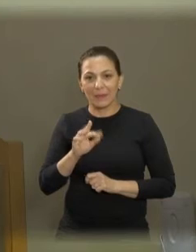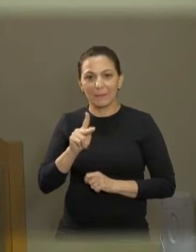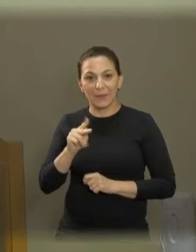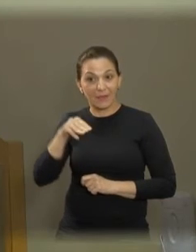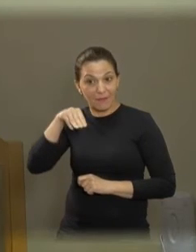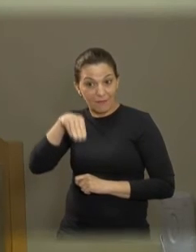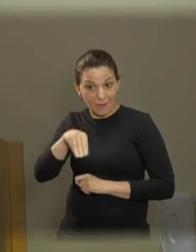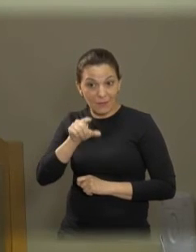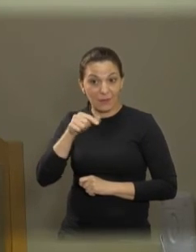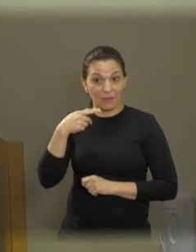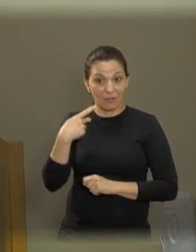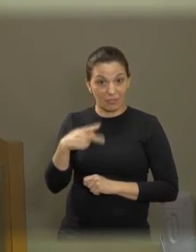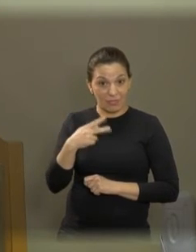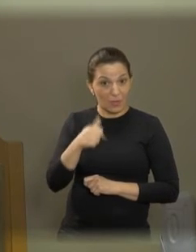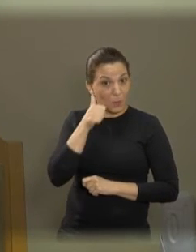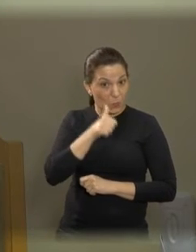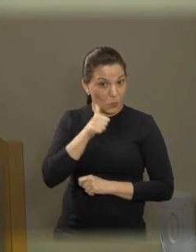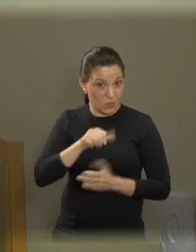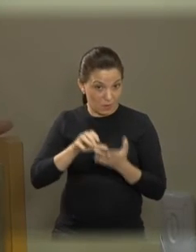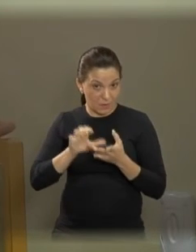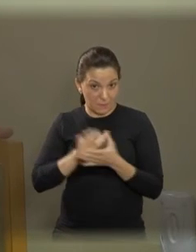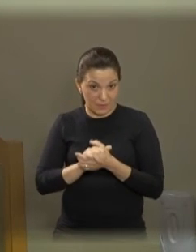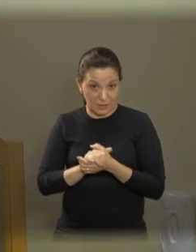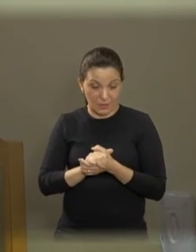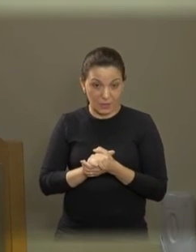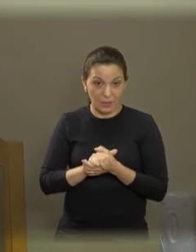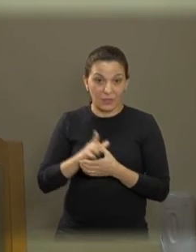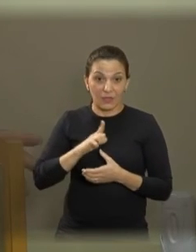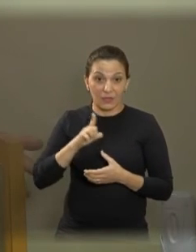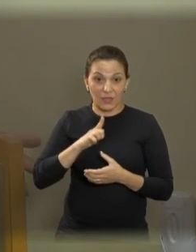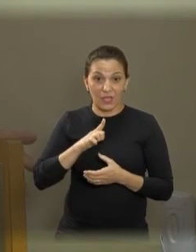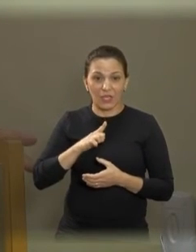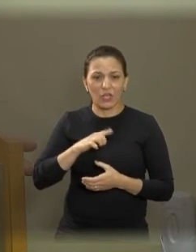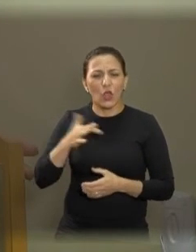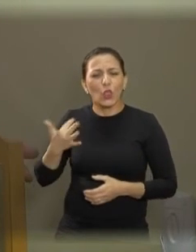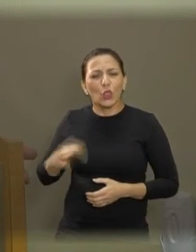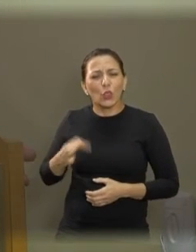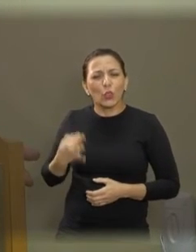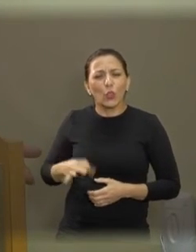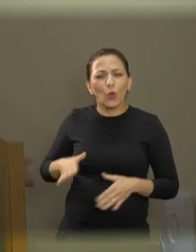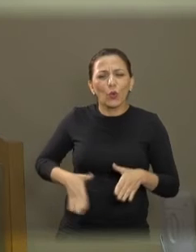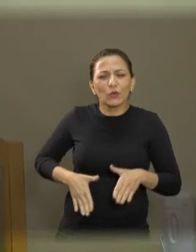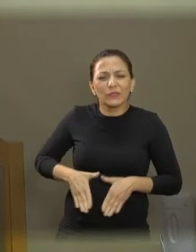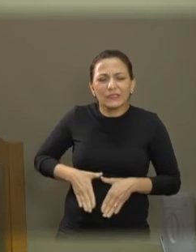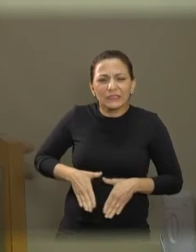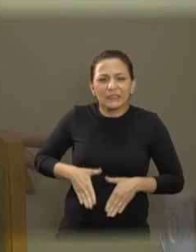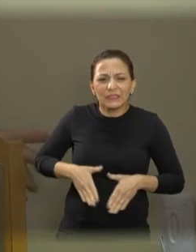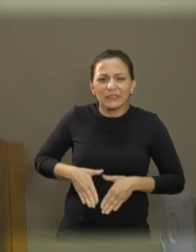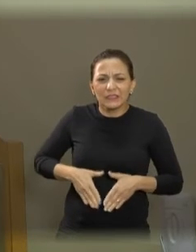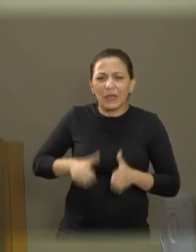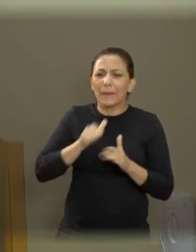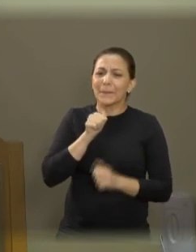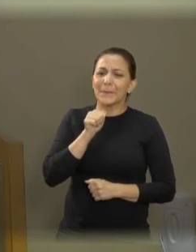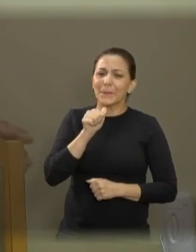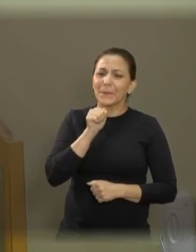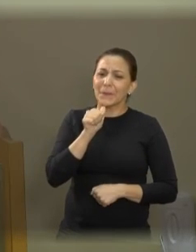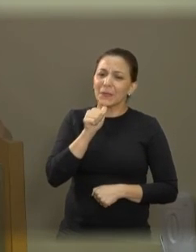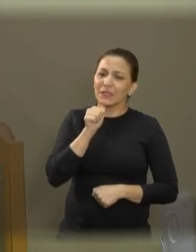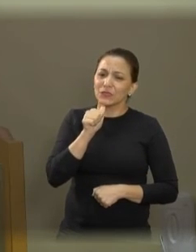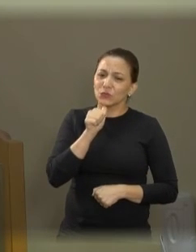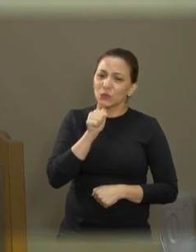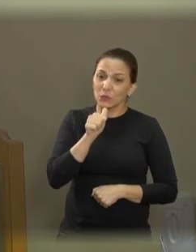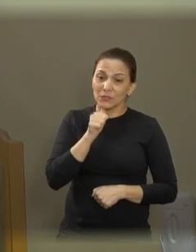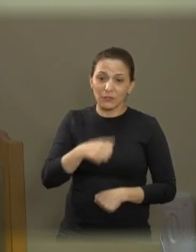estava relacionada com a cólica. E sofria muito durante o período. Foi a cólica,